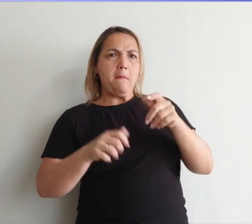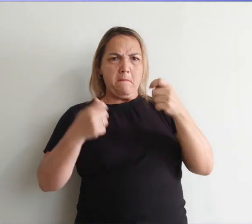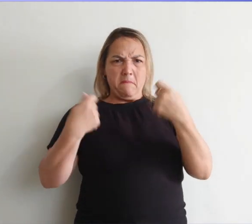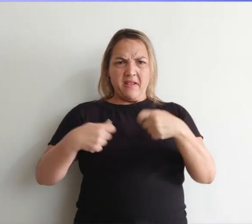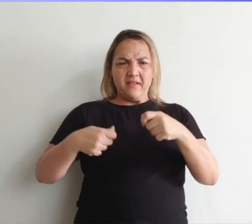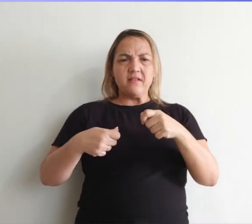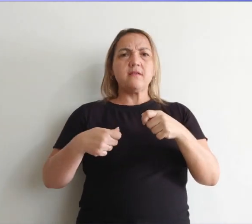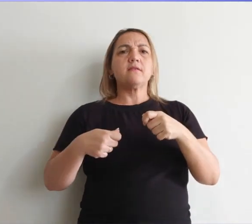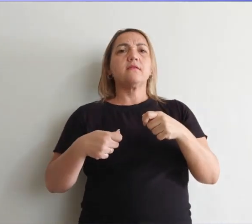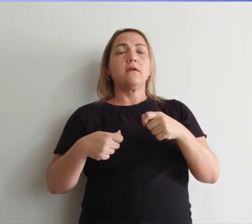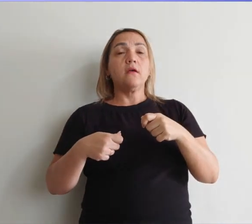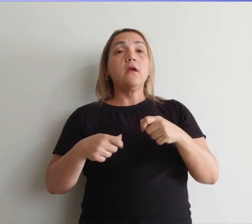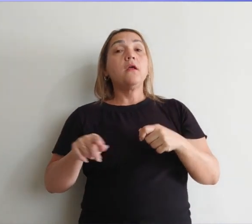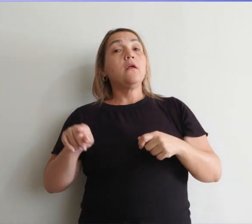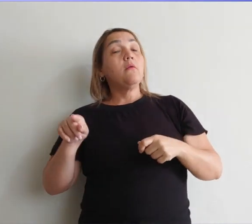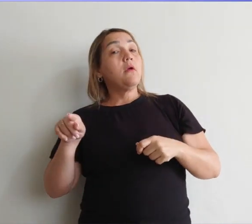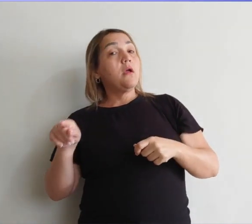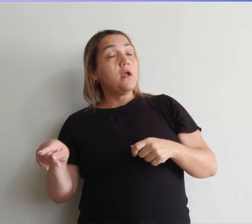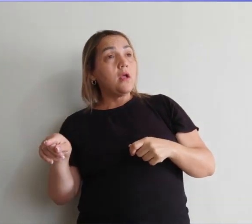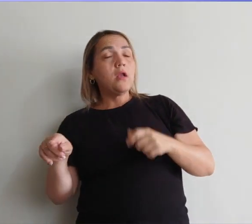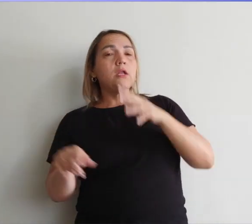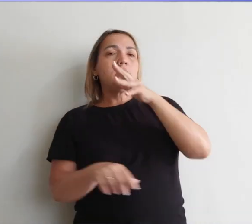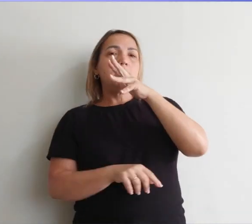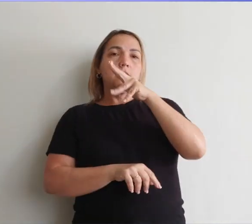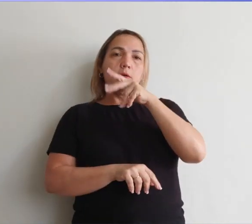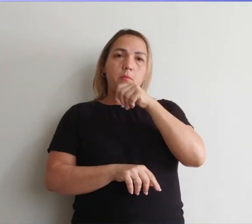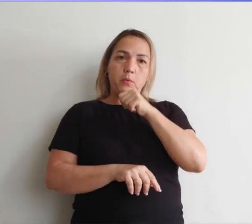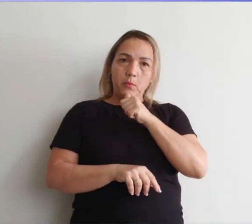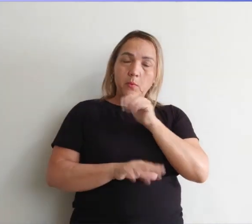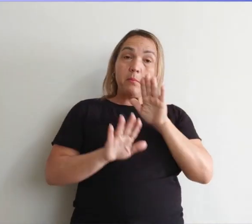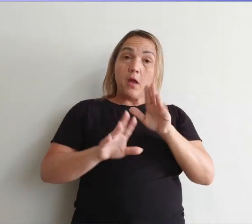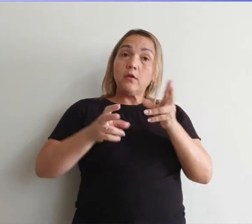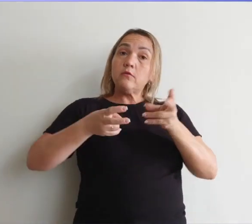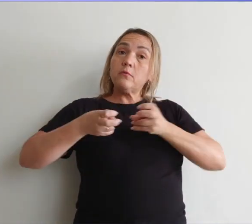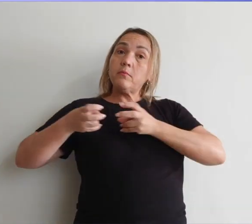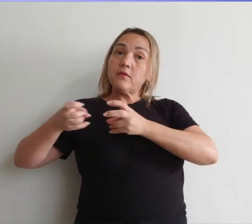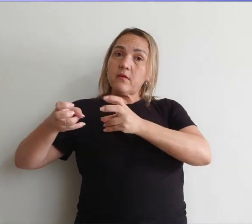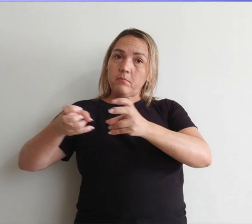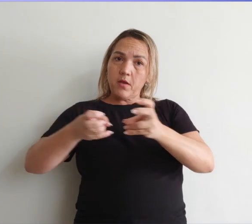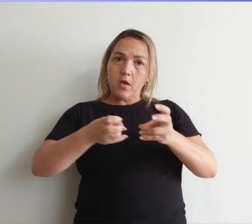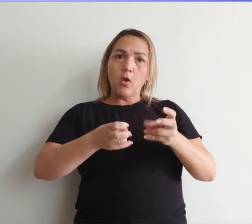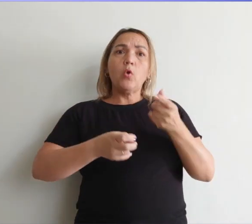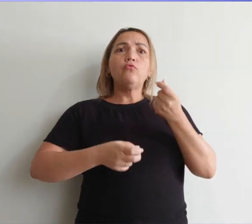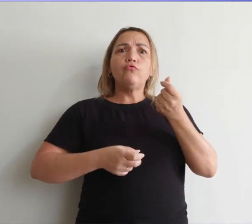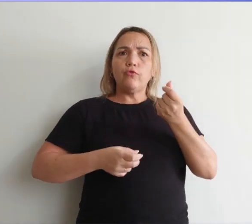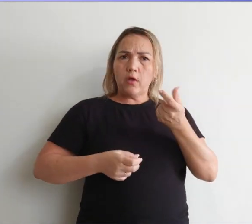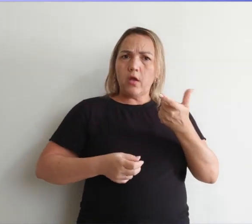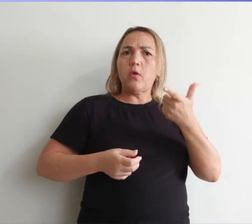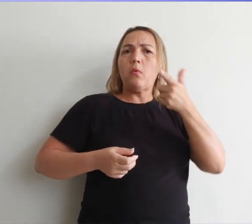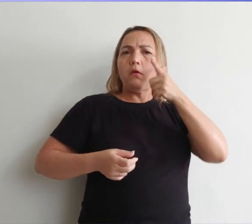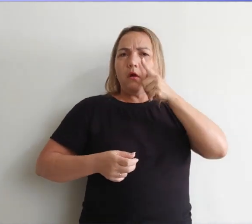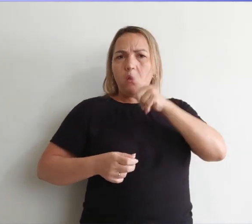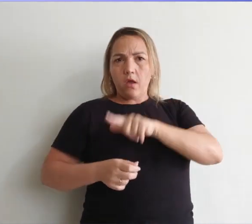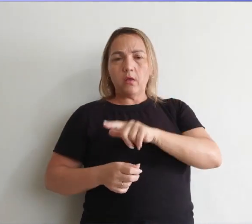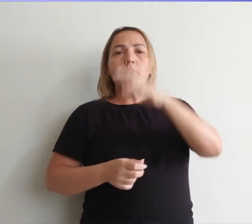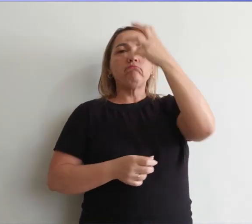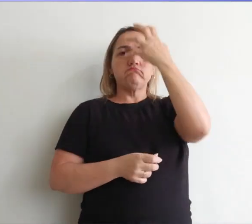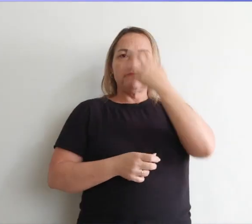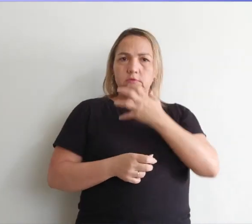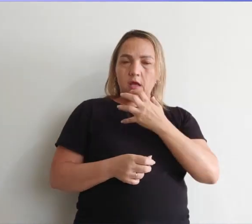fazer. Então, eu demorei, mas percebi, comecei a ganhar dinheiro, comecei a levar a sério